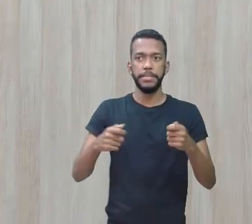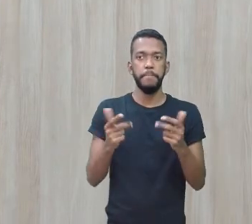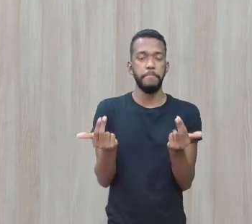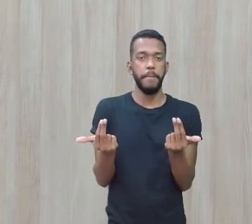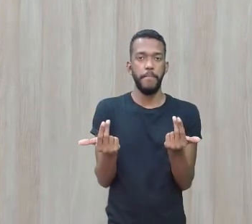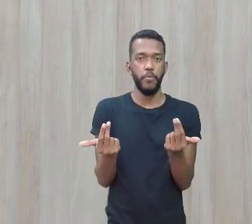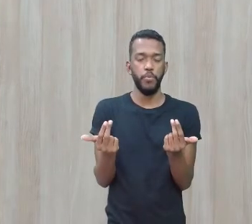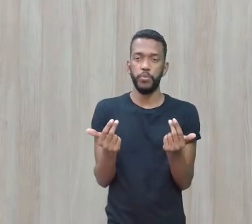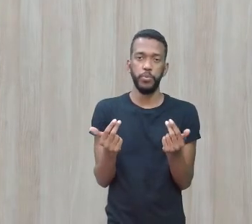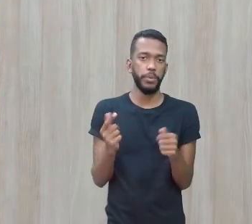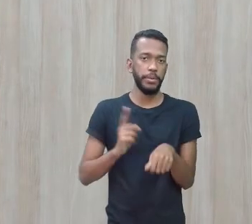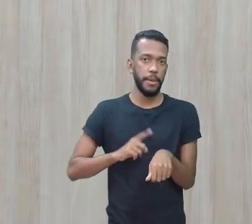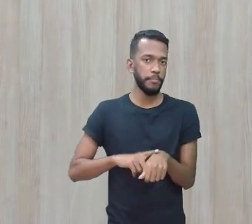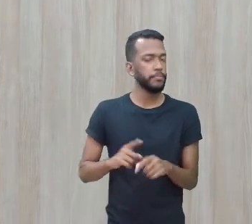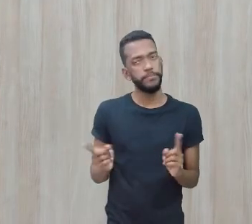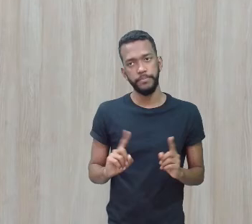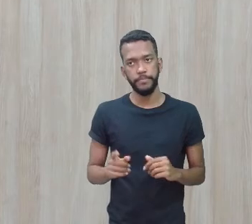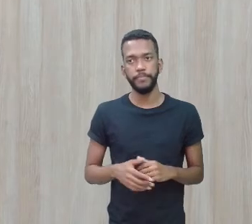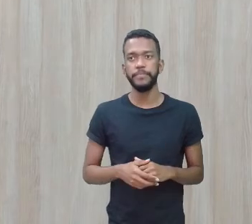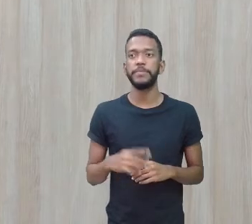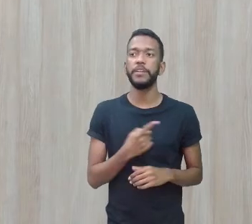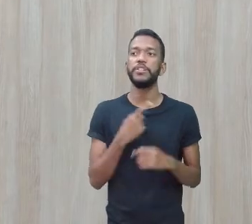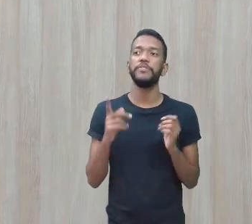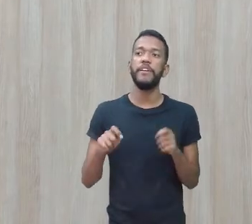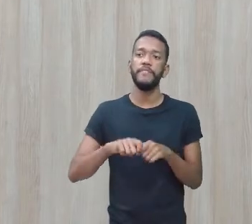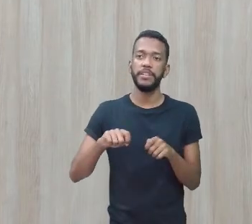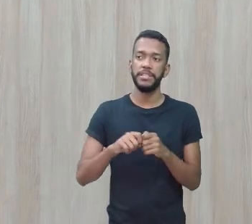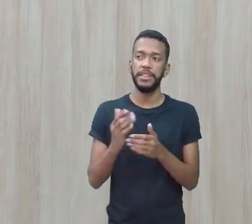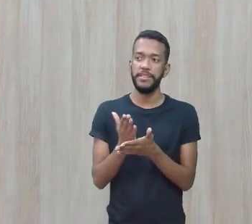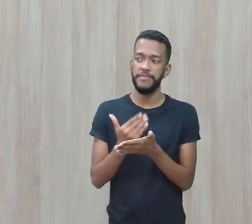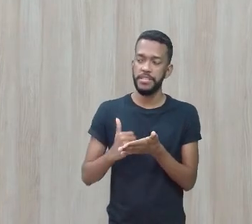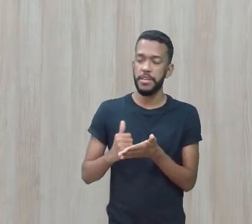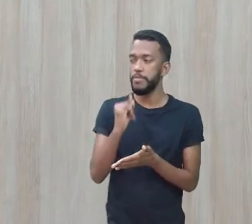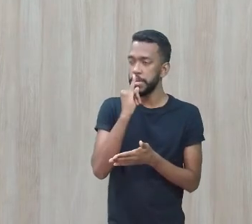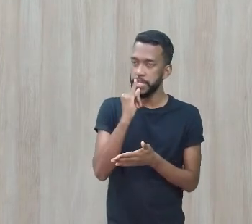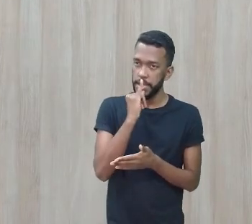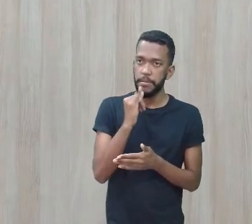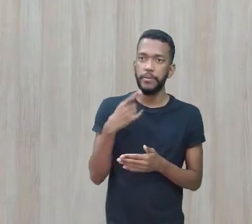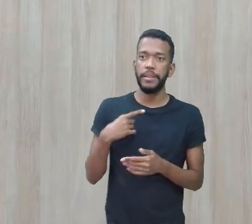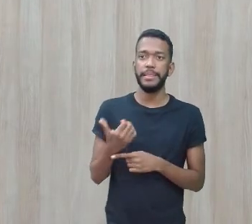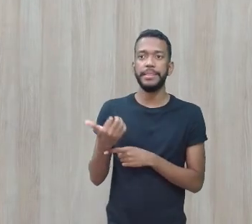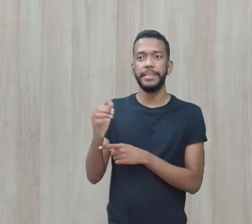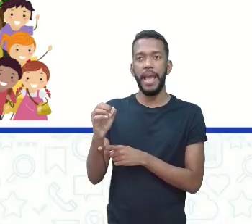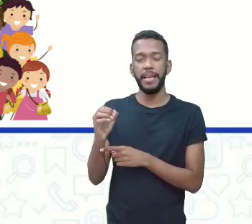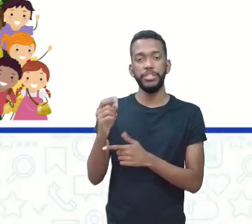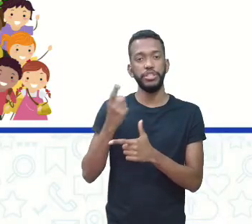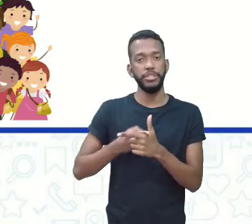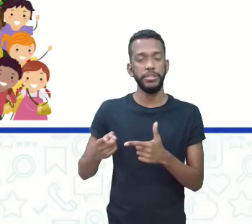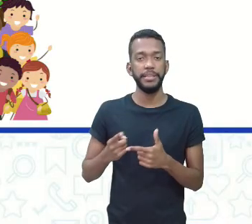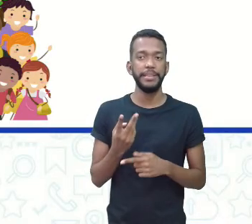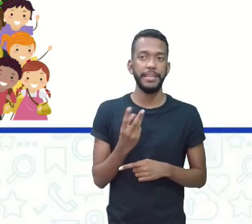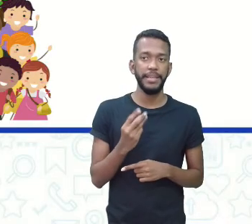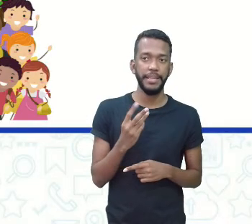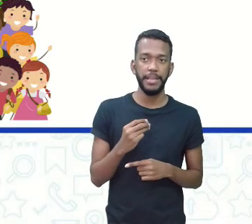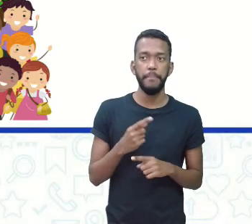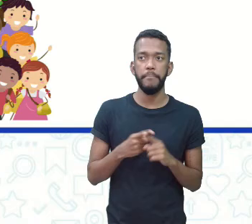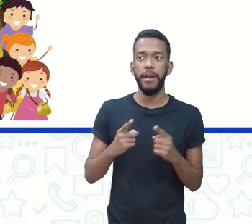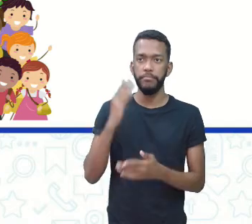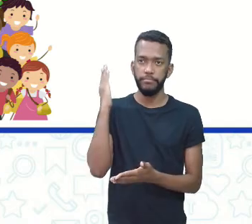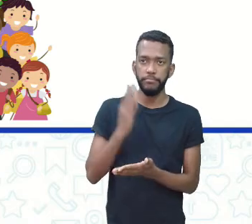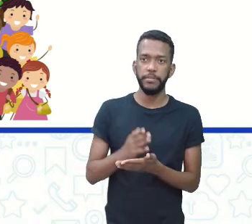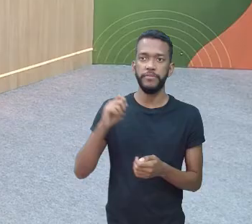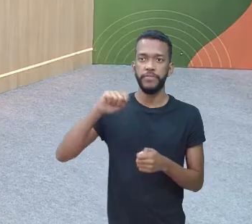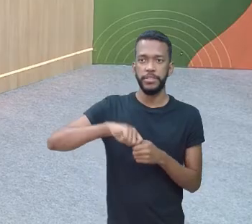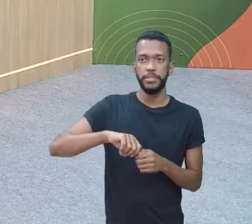mesma quantidade naquele momento. Eu vou estar fazendo a divisão, por exemplo, de 10 com 30, mas eu não vou precisar